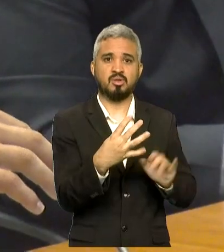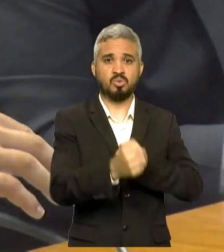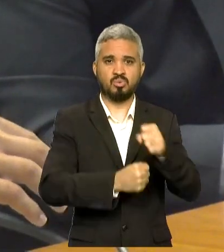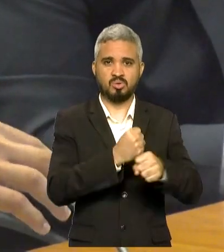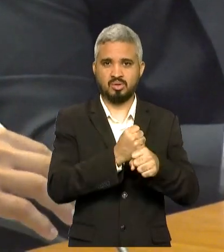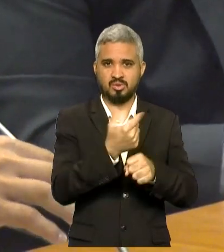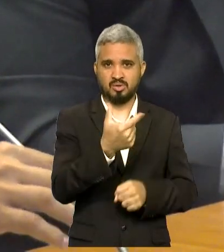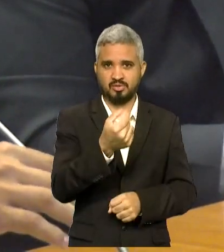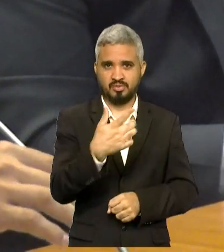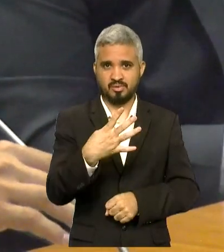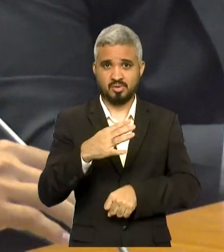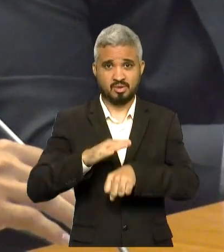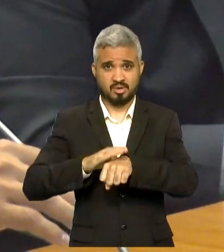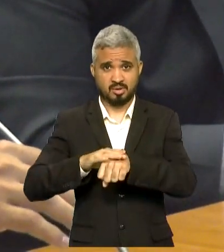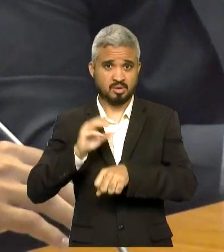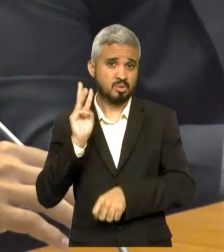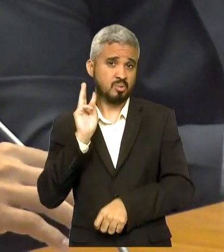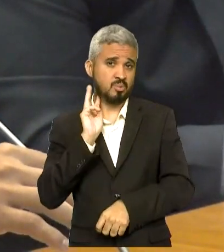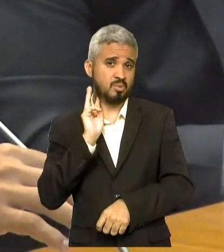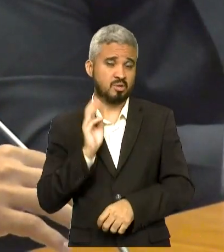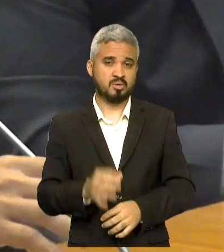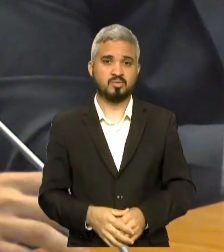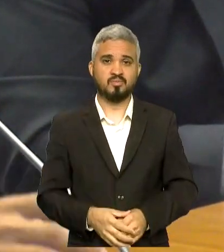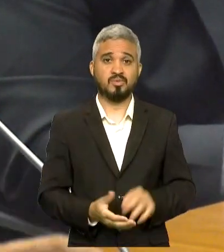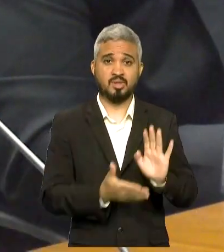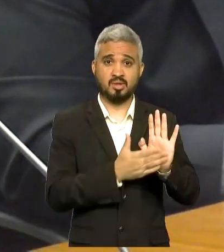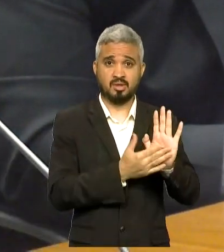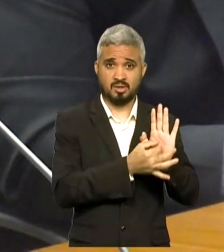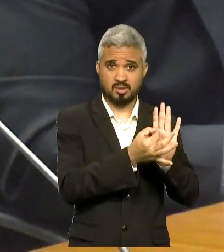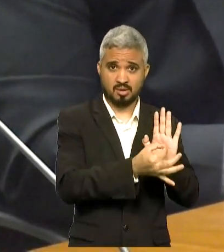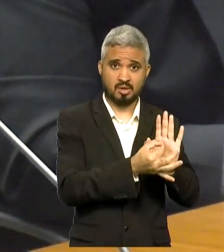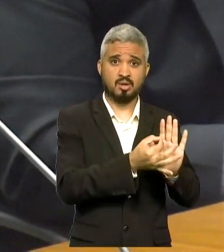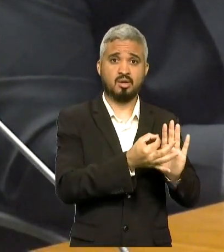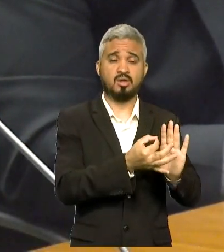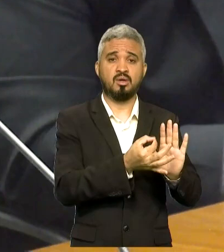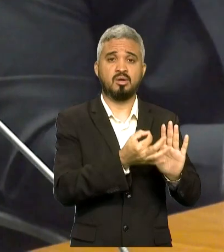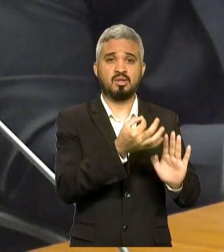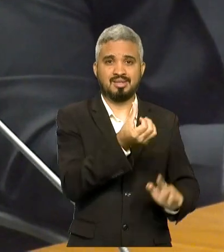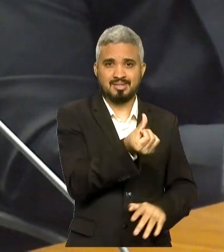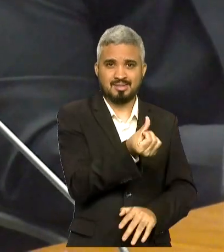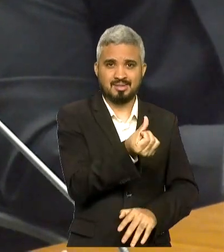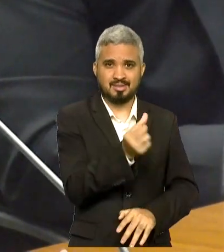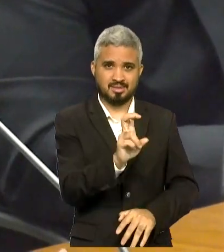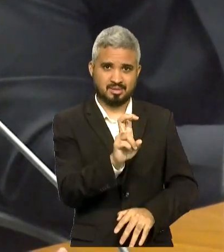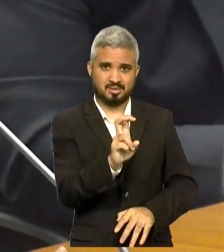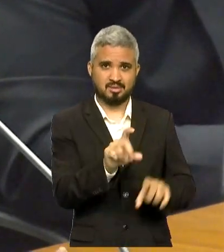064/2024, de autoria do deputado Wellington do Curso. Indicações número 065